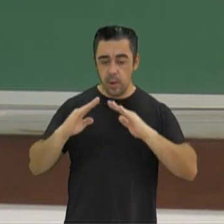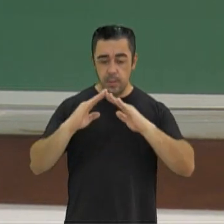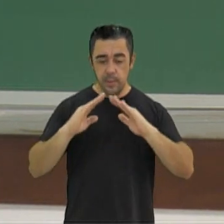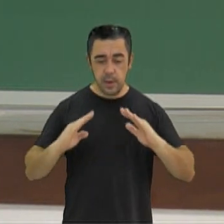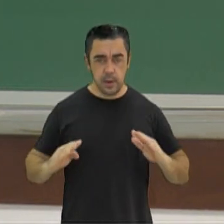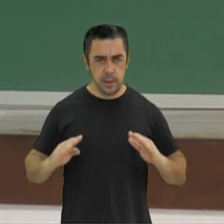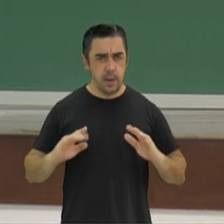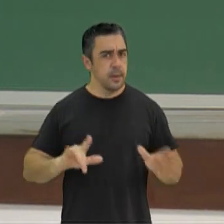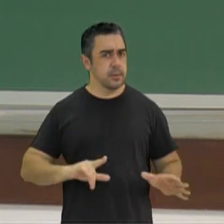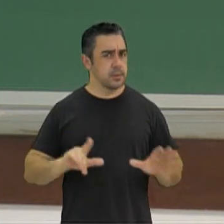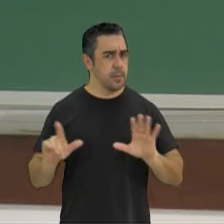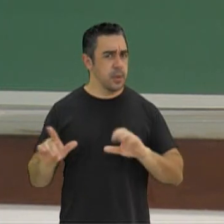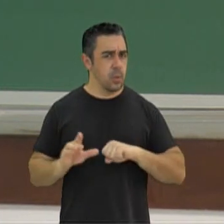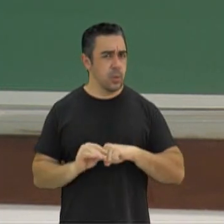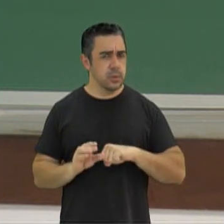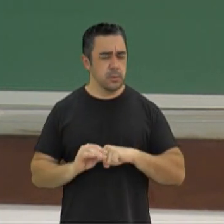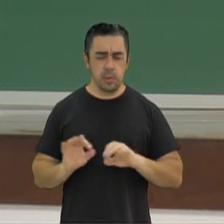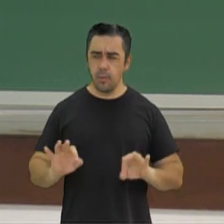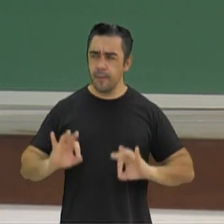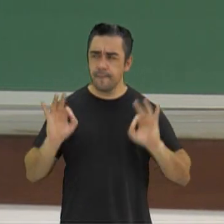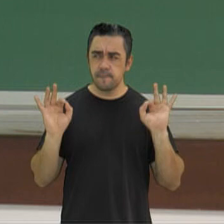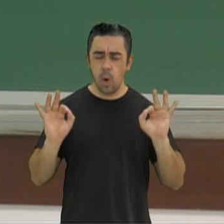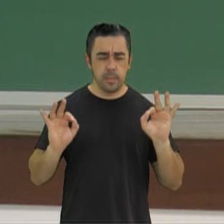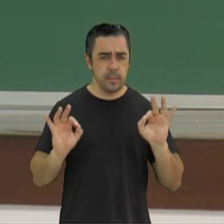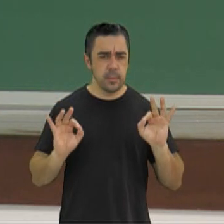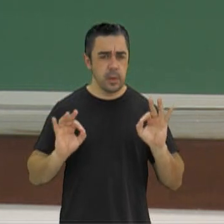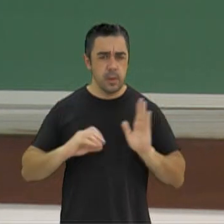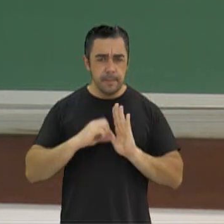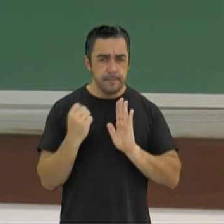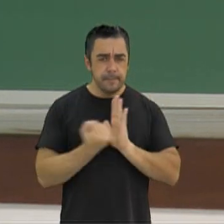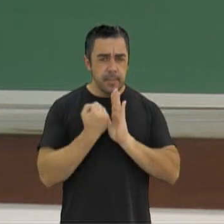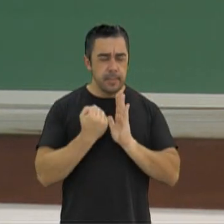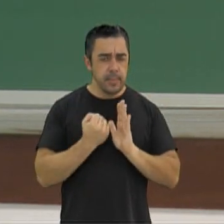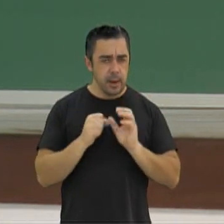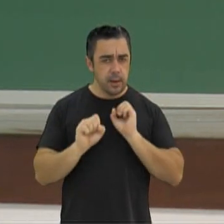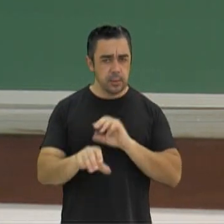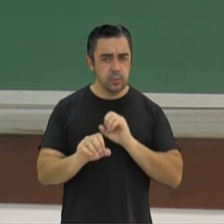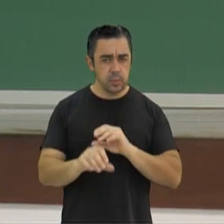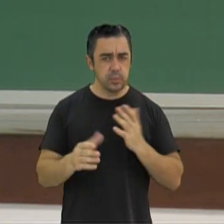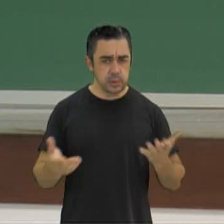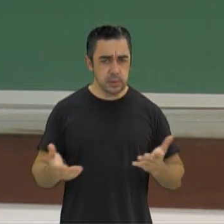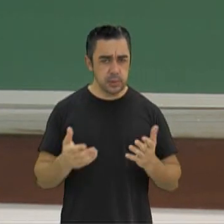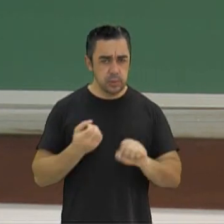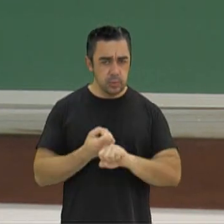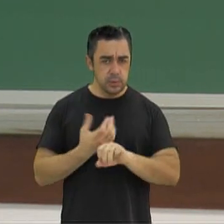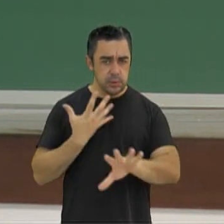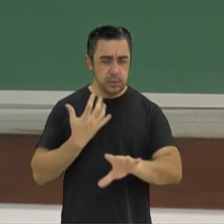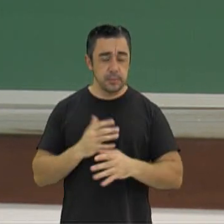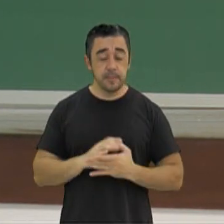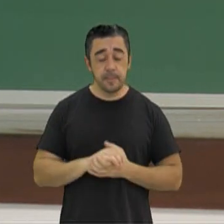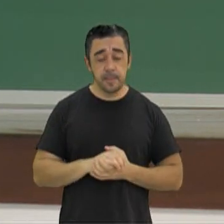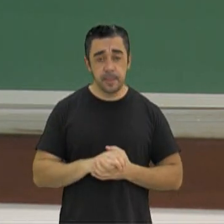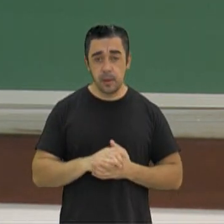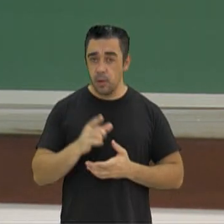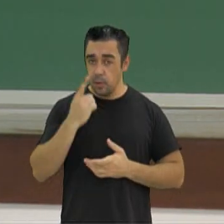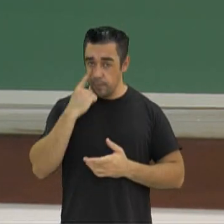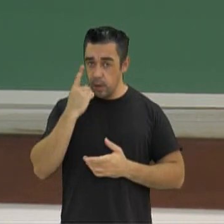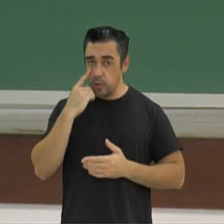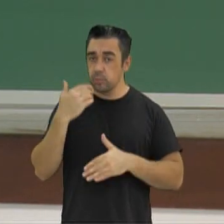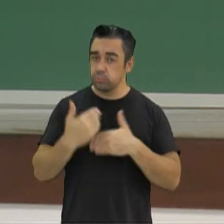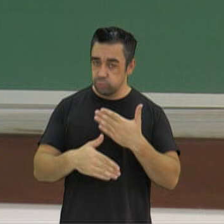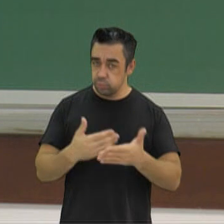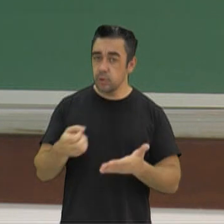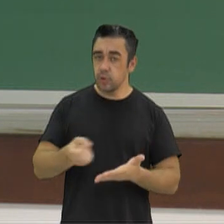Semana do Conhecimento foi fantástico. Isso é um marco no nosso ensino remoto. Fiquem ligados aí que tem muitas novidades ao longo do